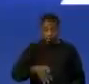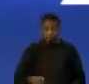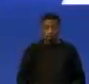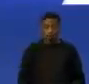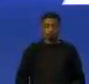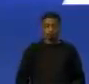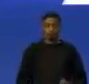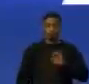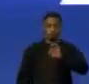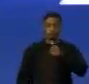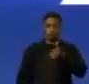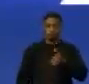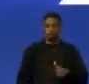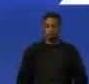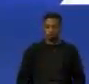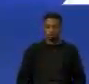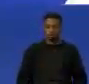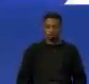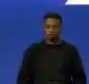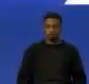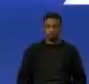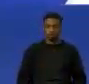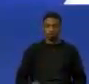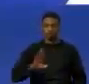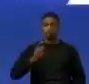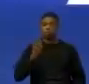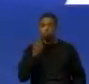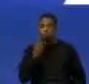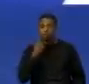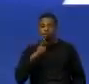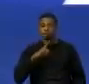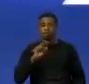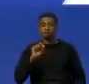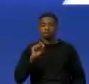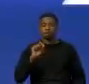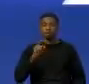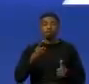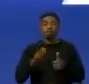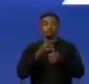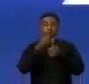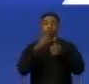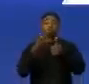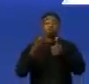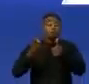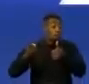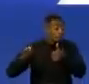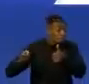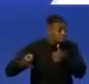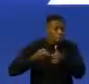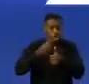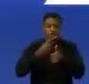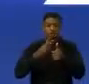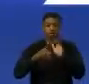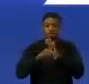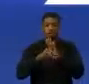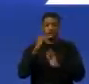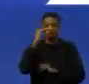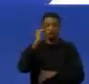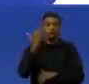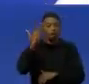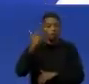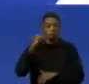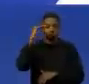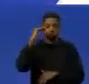letra E, onde o boto ele está no topo da cadeia alimentar. Agora, passando para a nossa